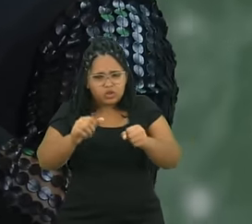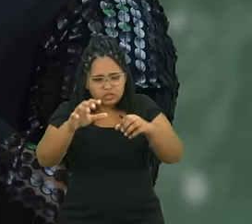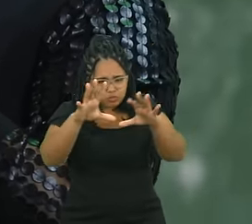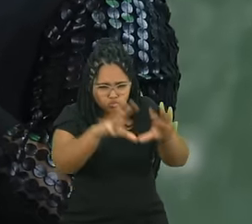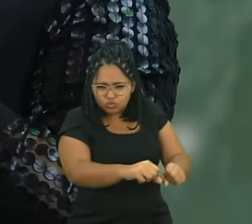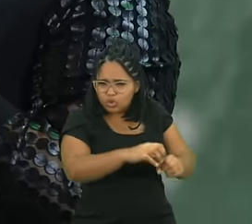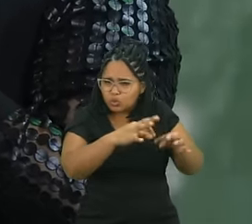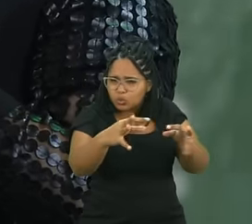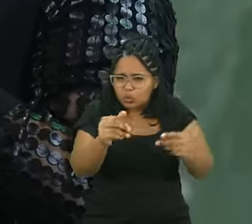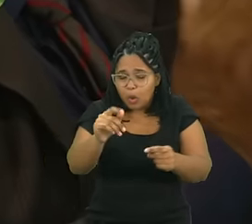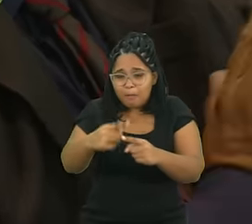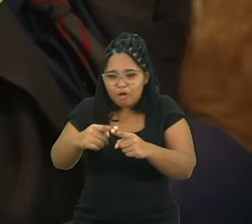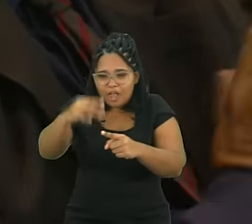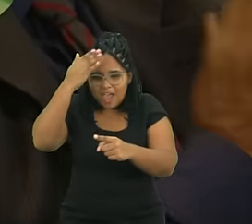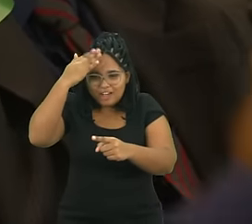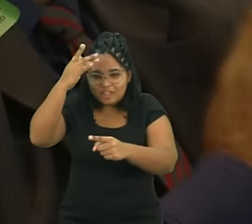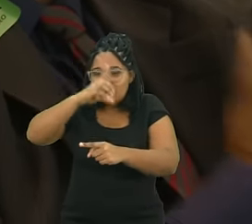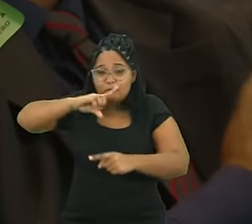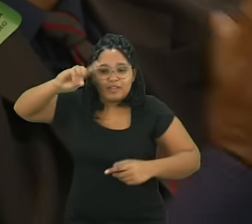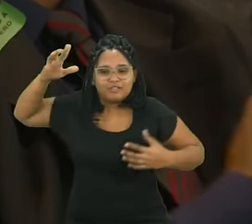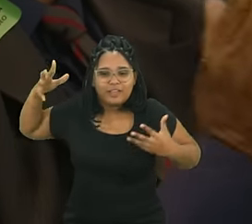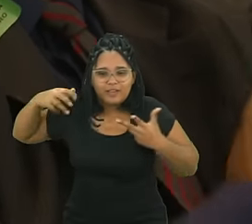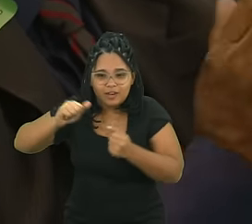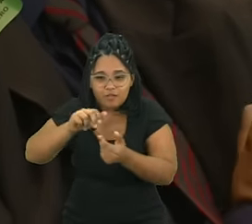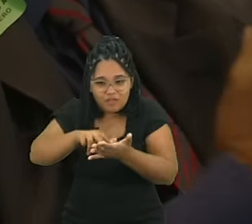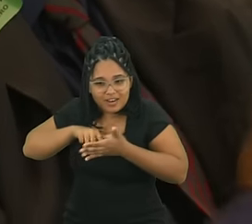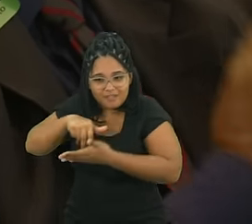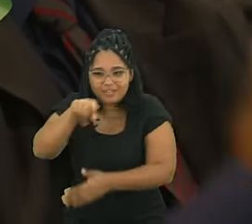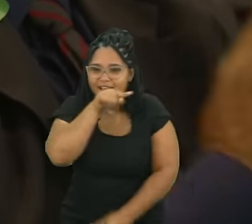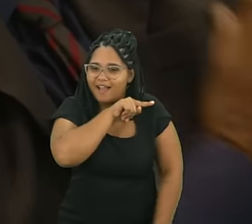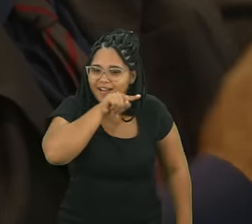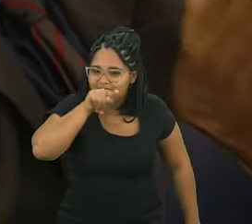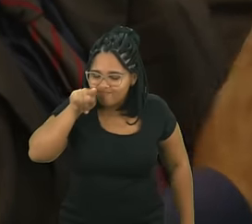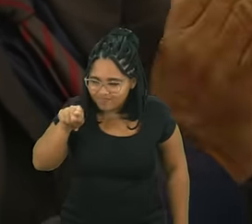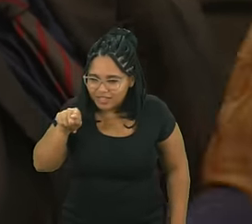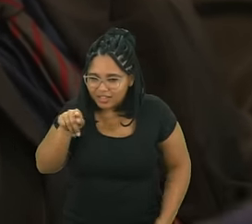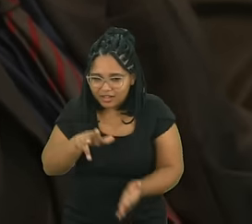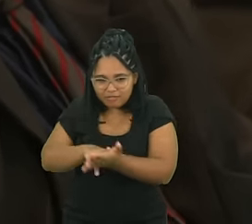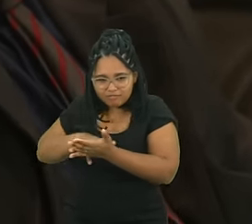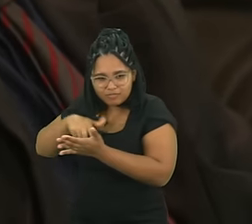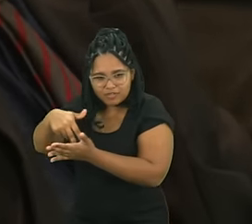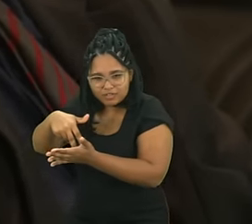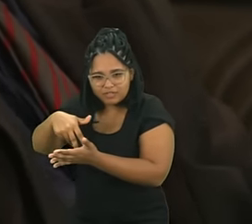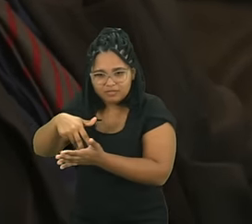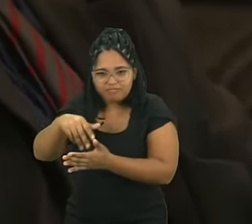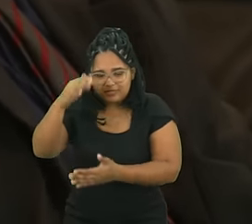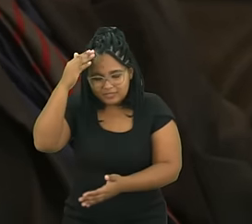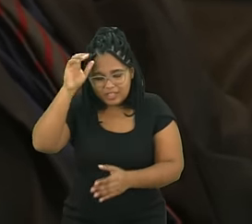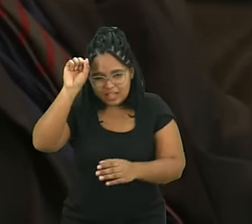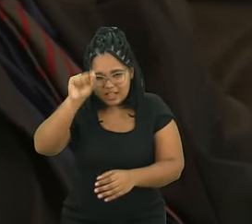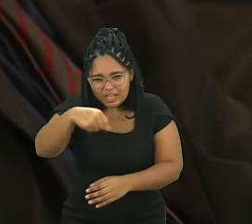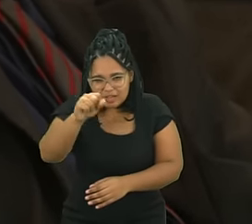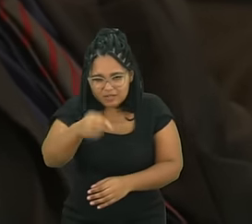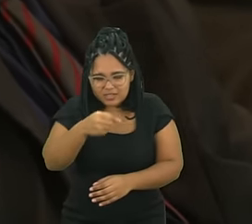de morte, deste leito de morte. Eu creio nesse Deus e eu conheço esse Deus.